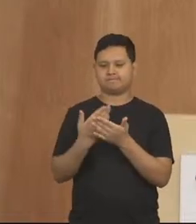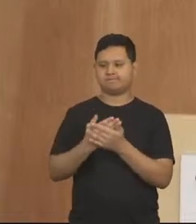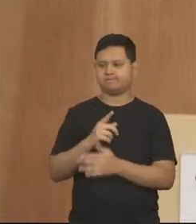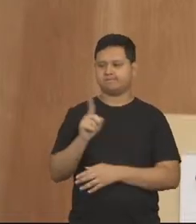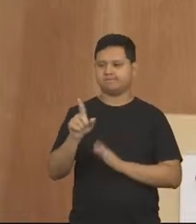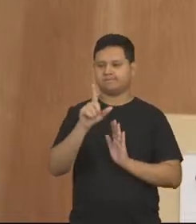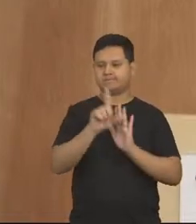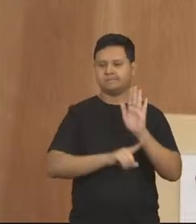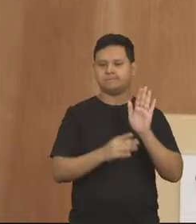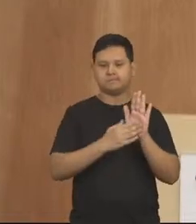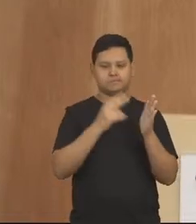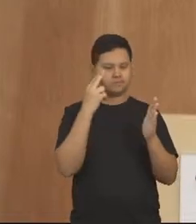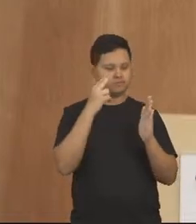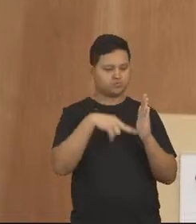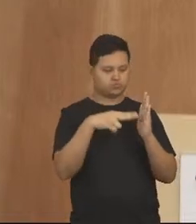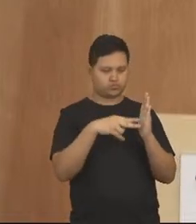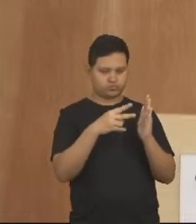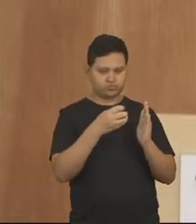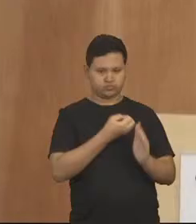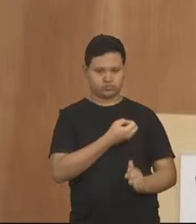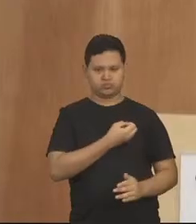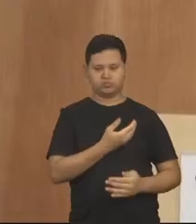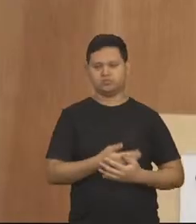na lei, deixa eu só pegar o número da lei aqui,